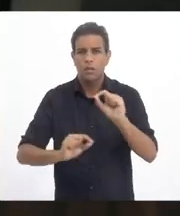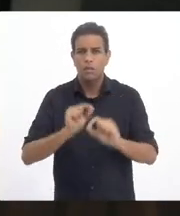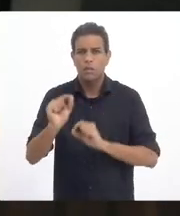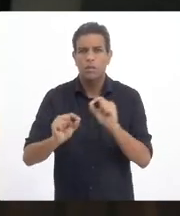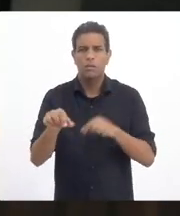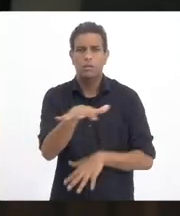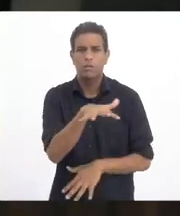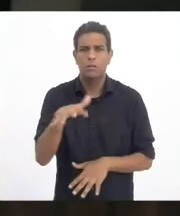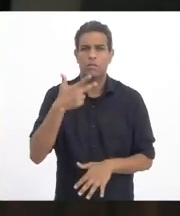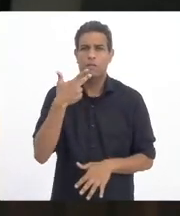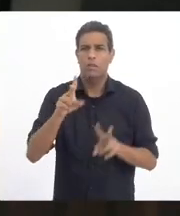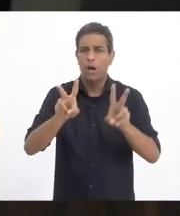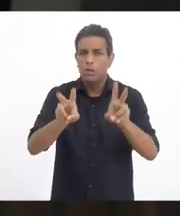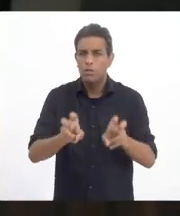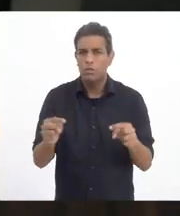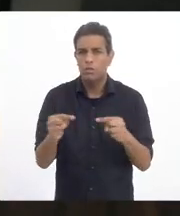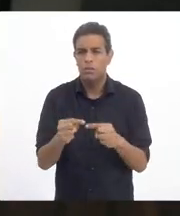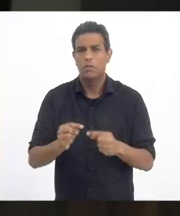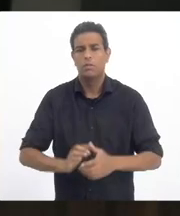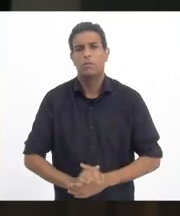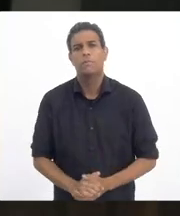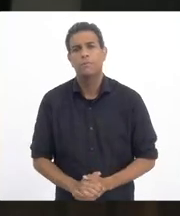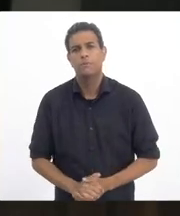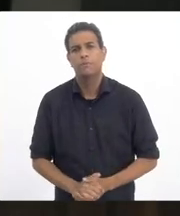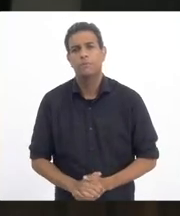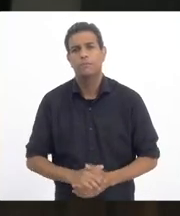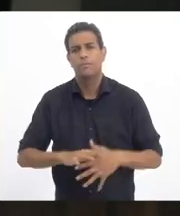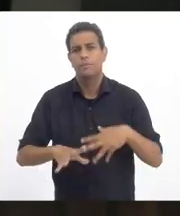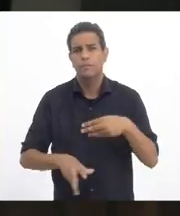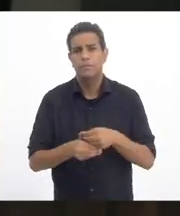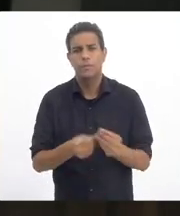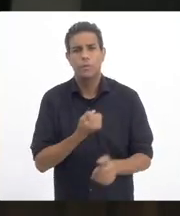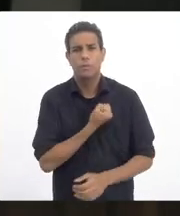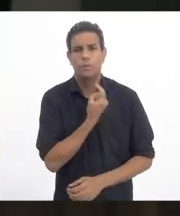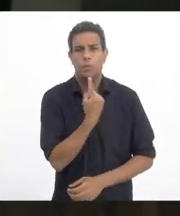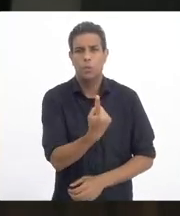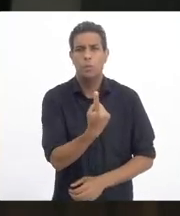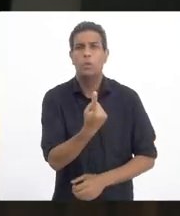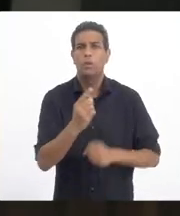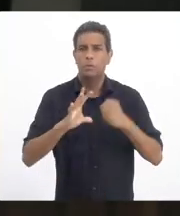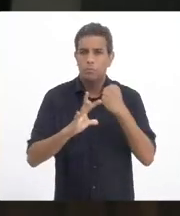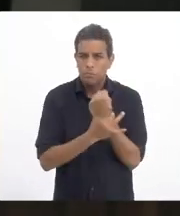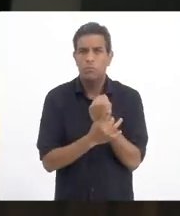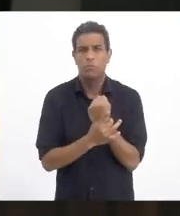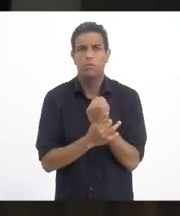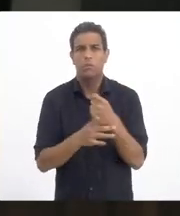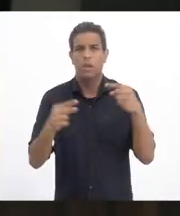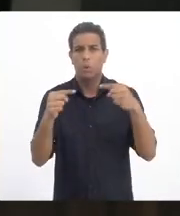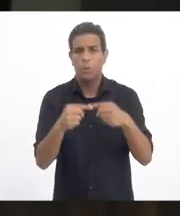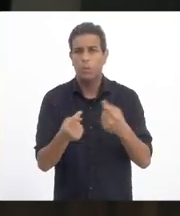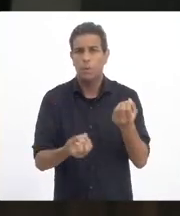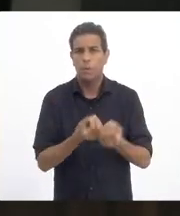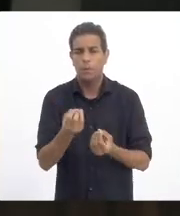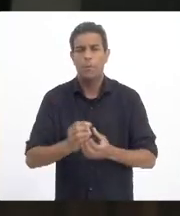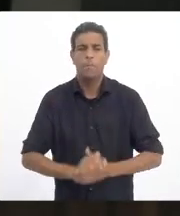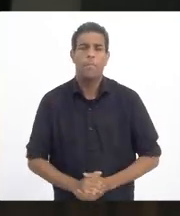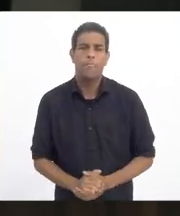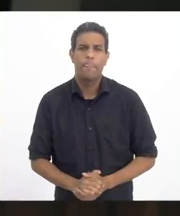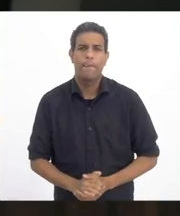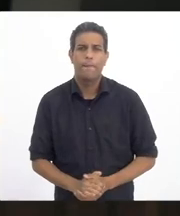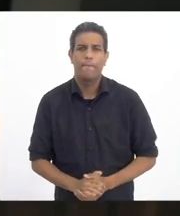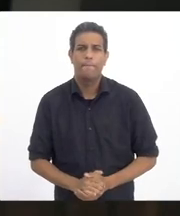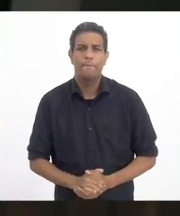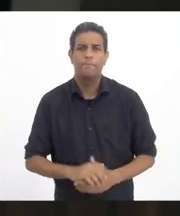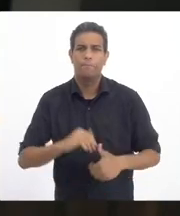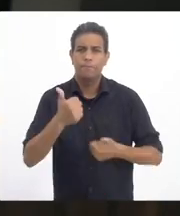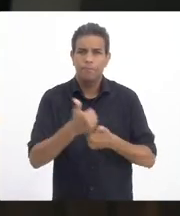que eu sou o relator. Emenda aditiva 1 garante a paridade e integralidade. Já está no